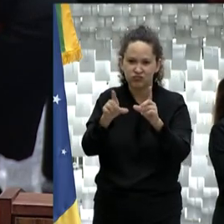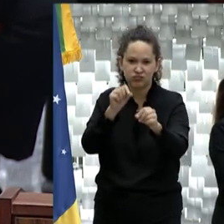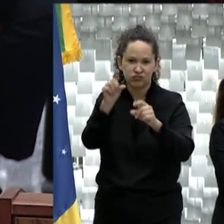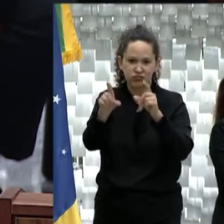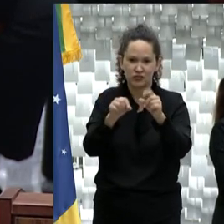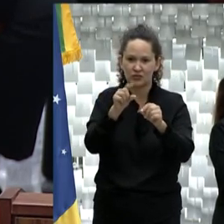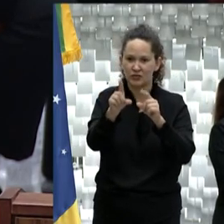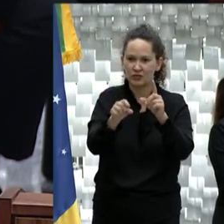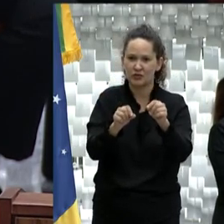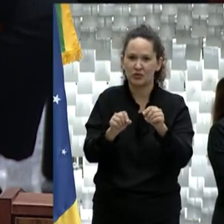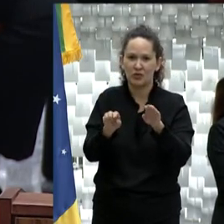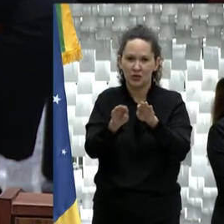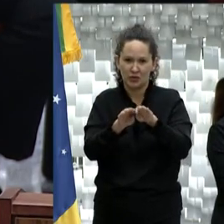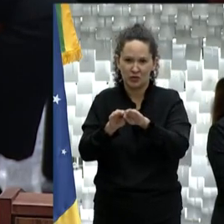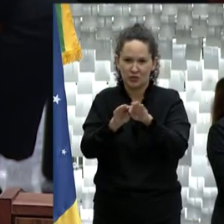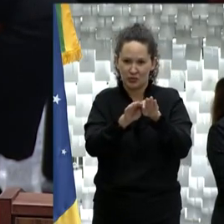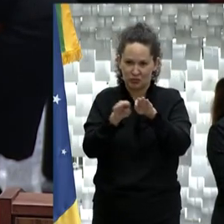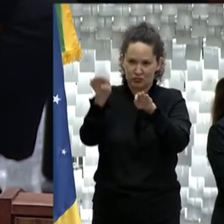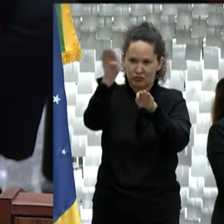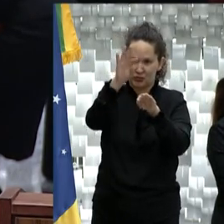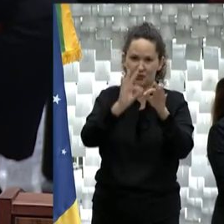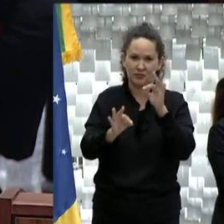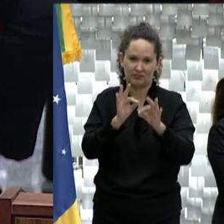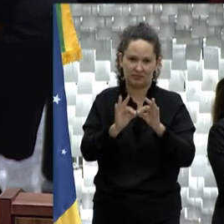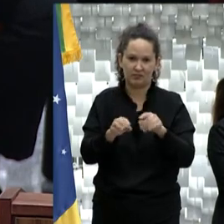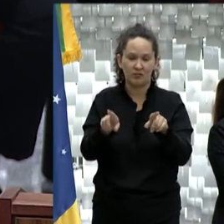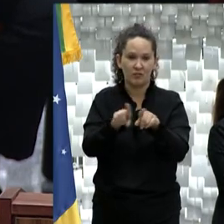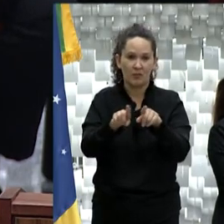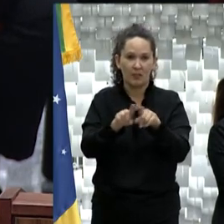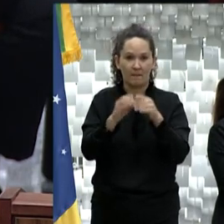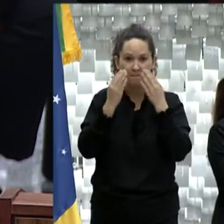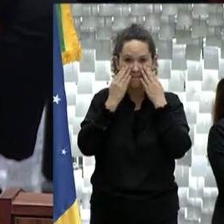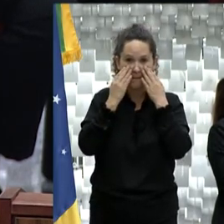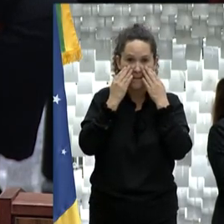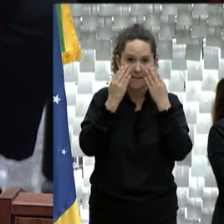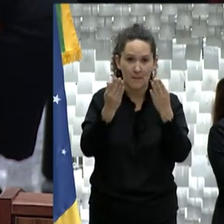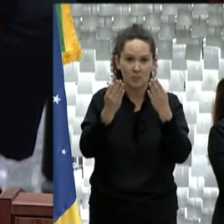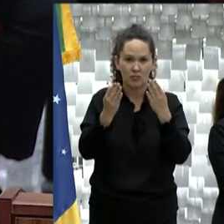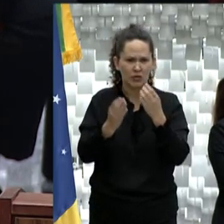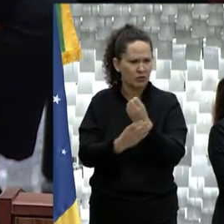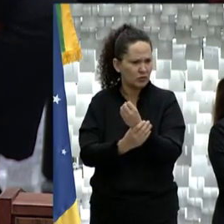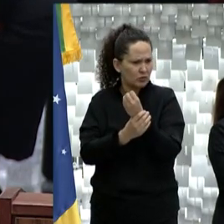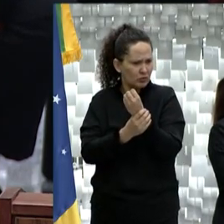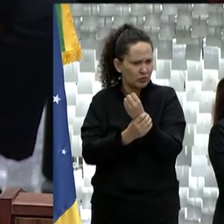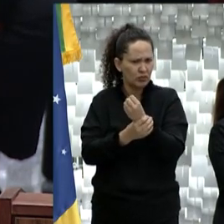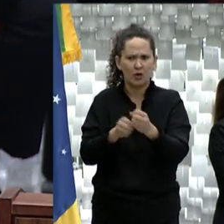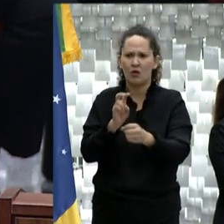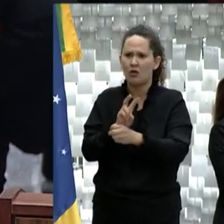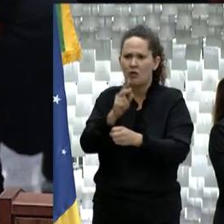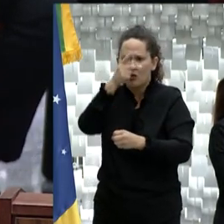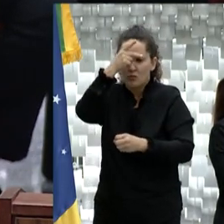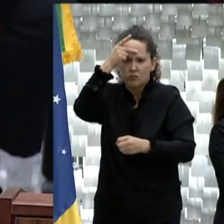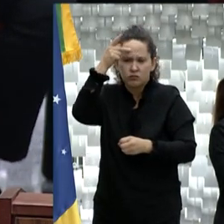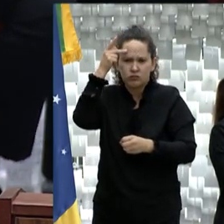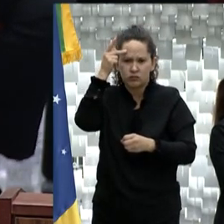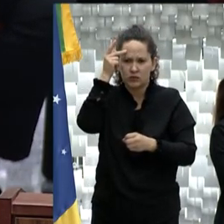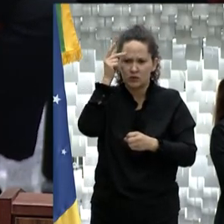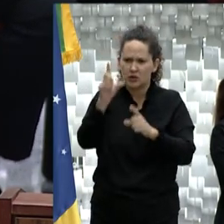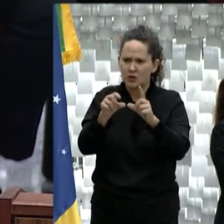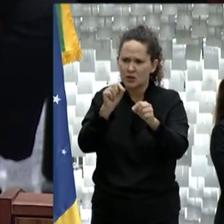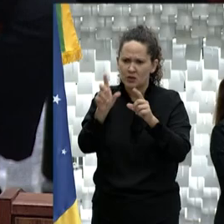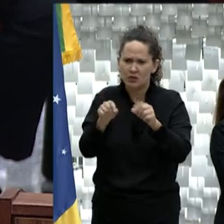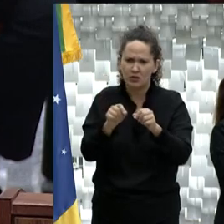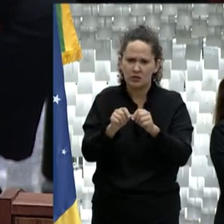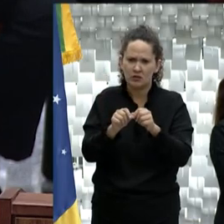vem do Superior Tribunal de Justiça. E também expressa confiança que suas decisões